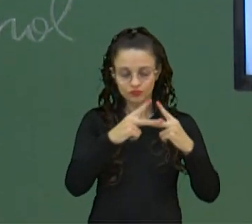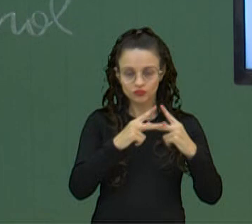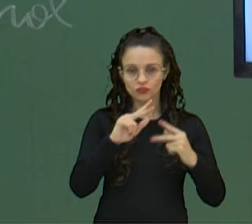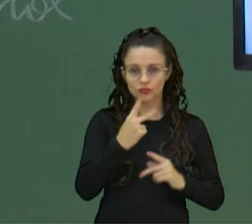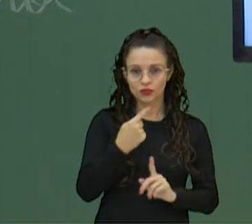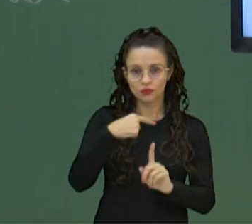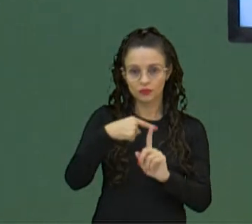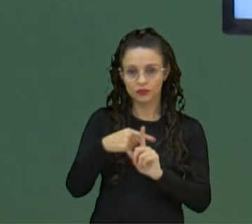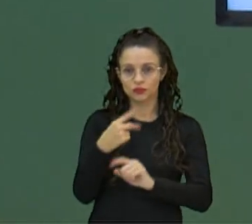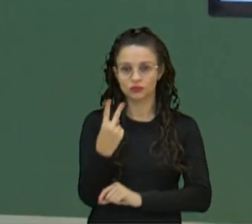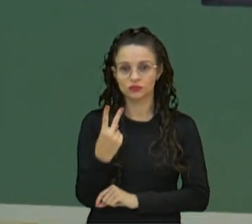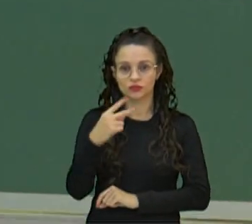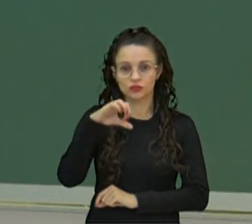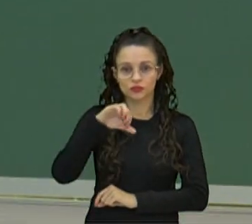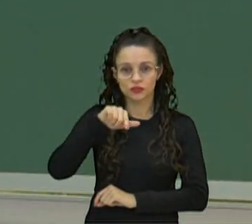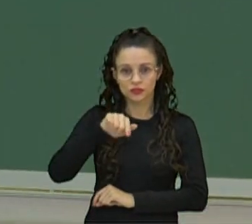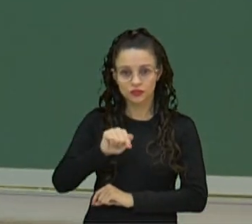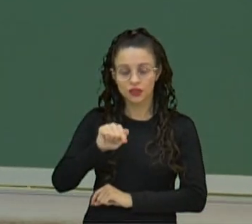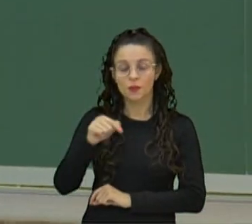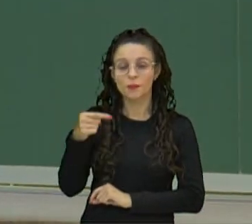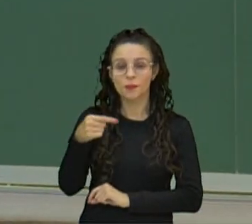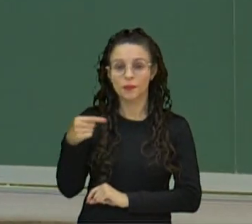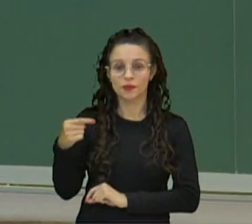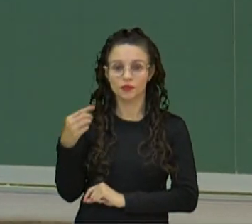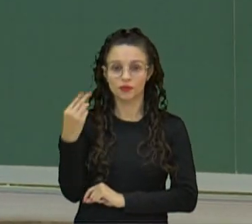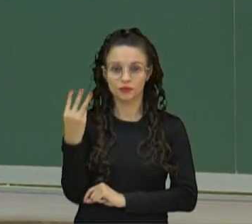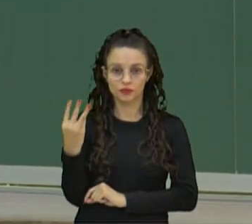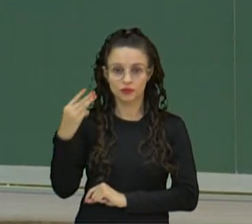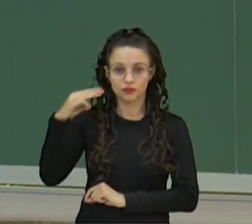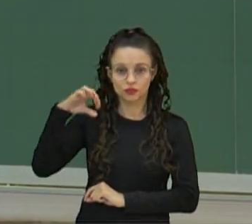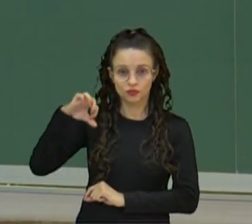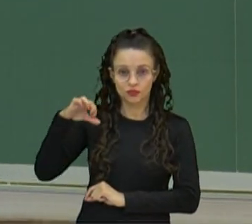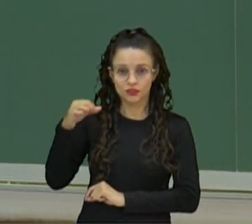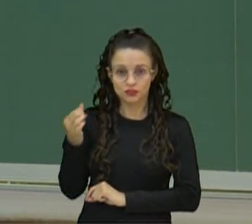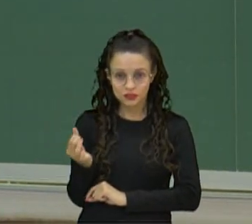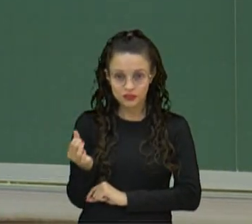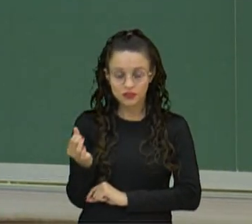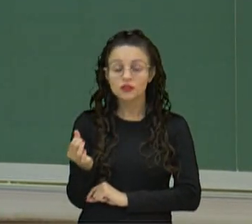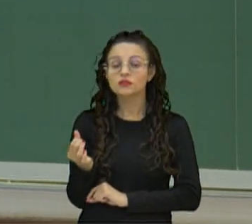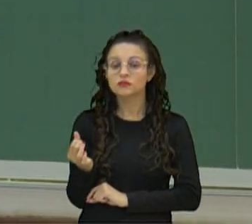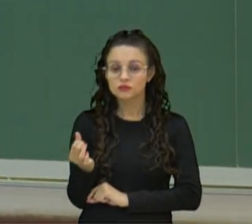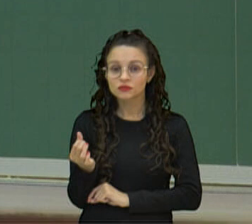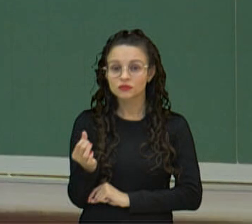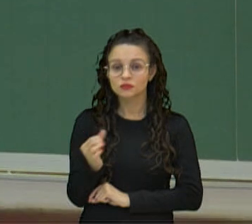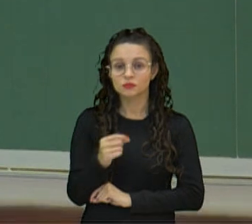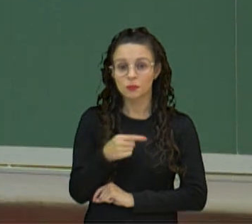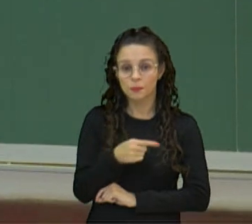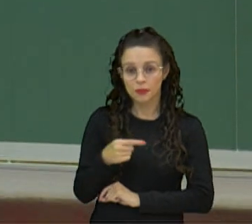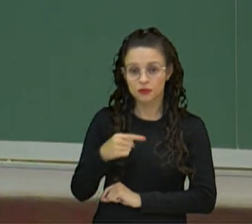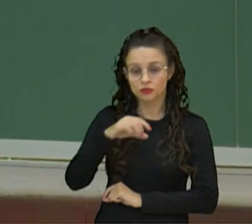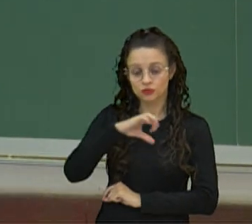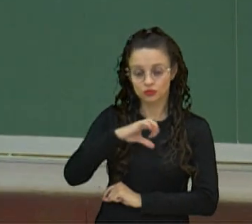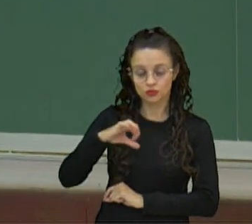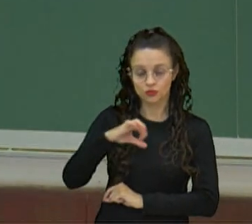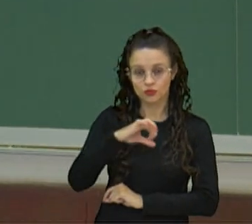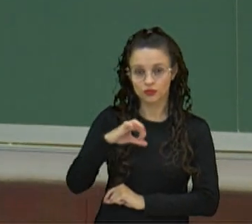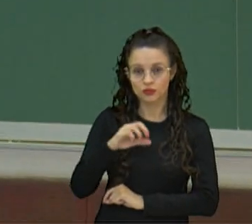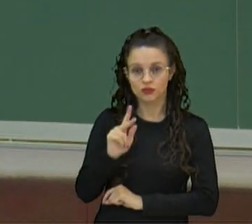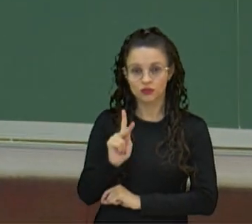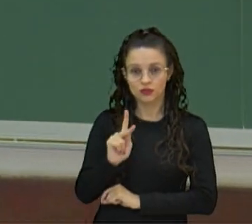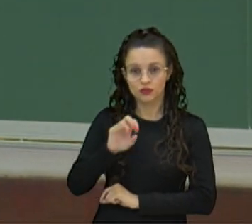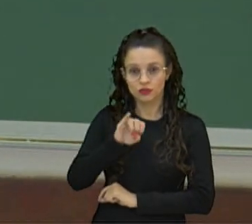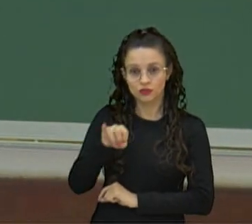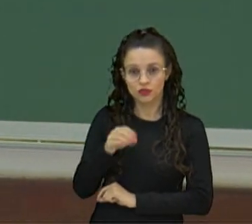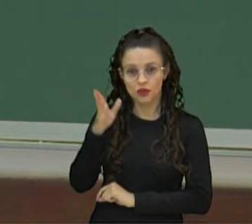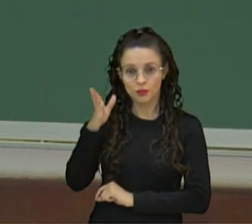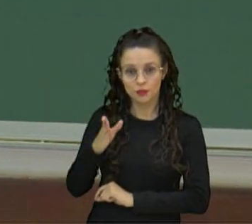mais 297 com menos 396, o meu valor vai ser menos 99 kJ por